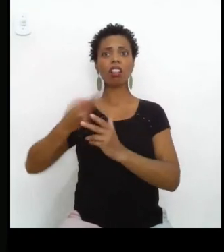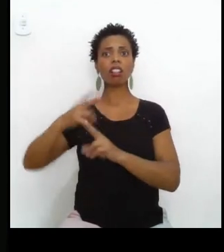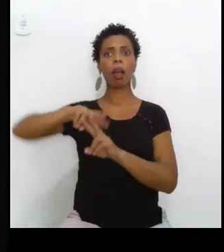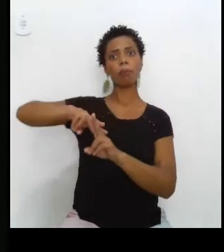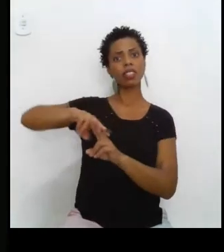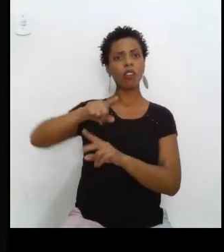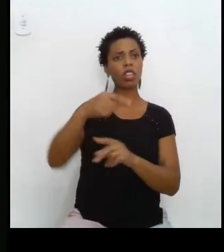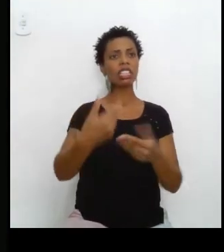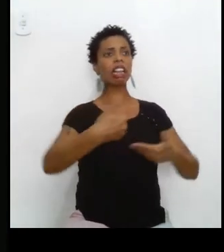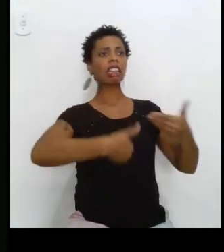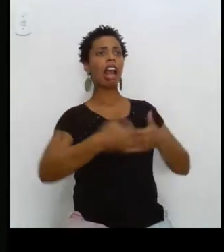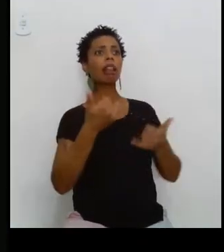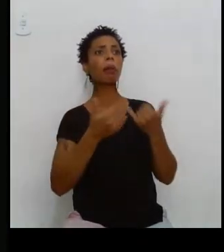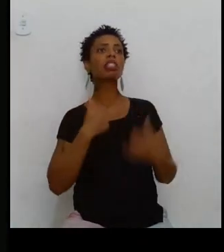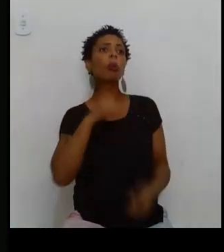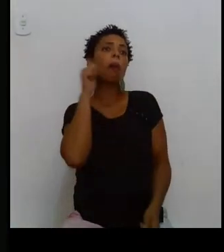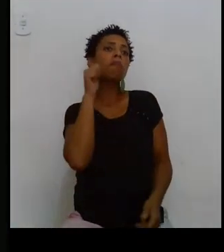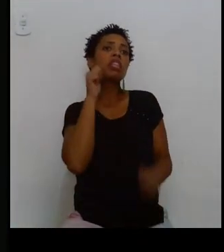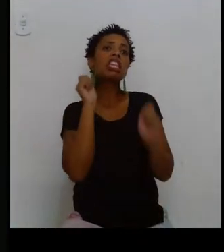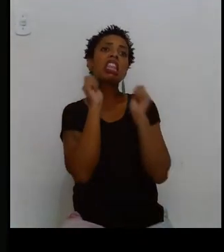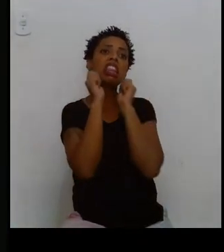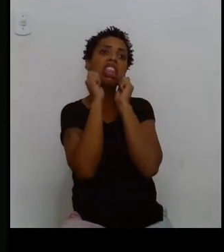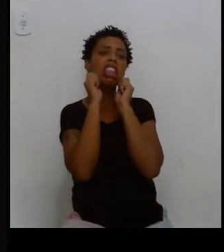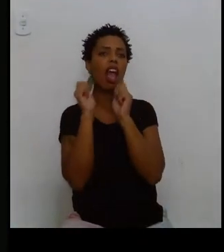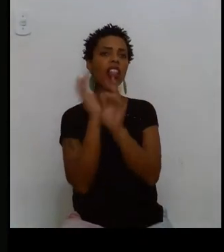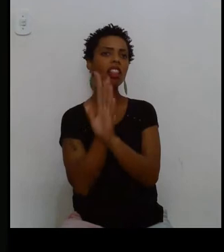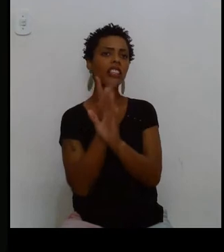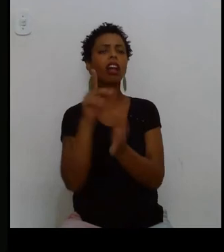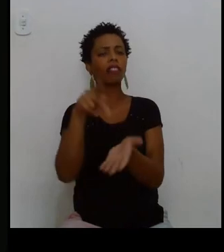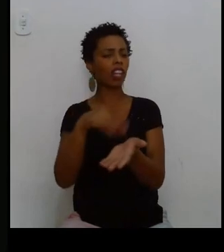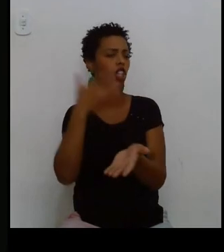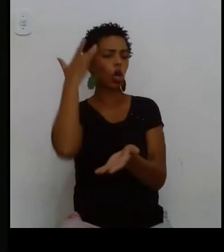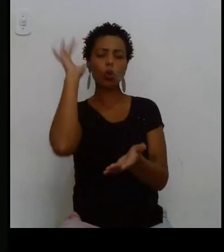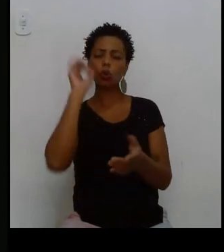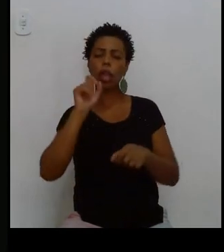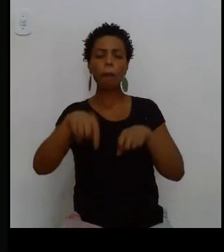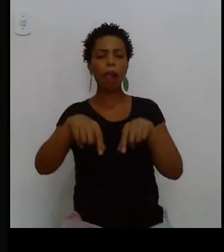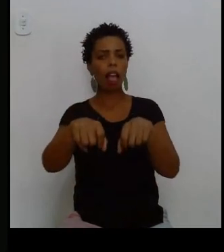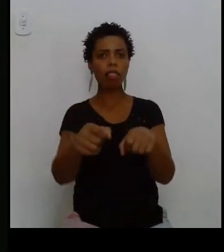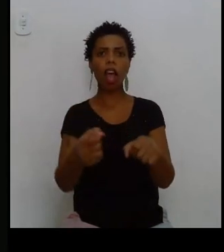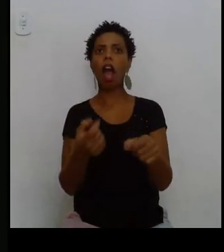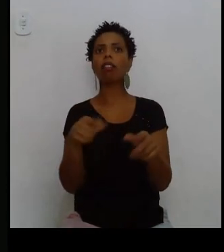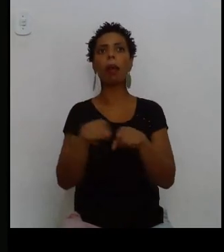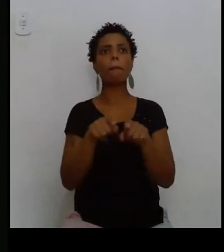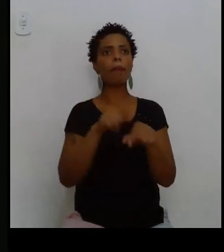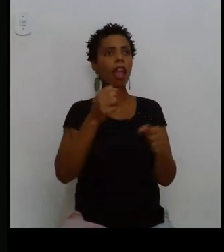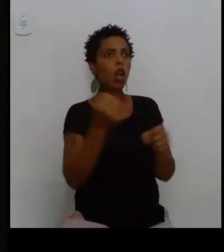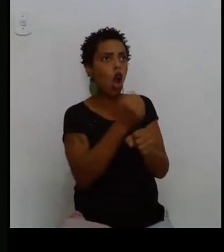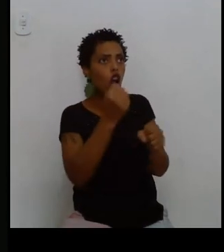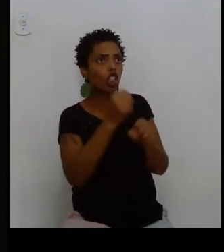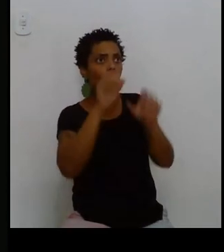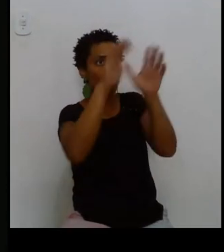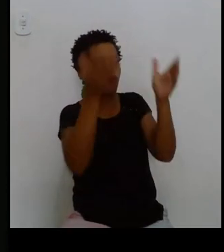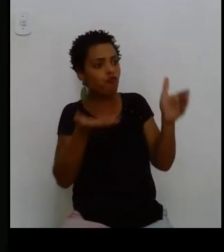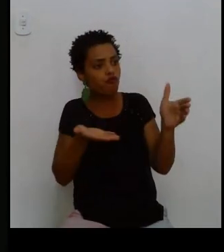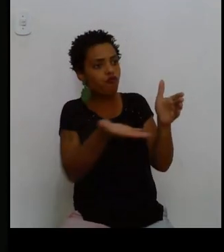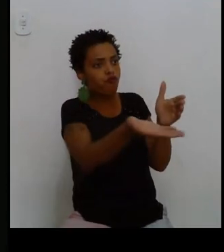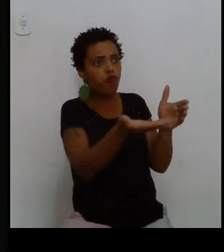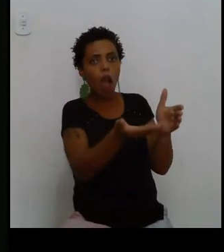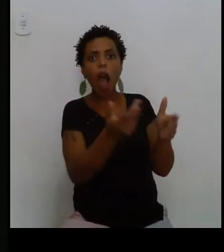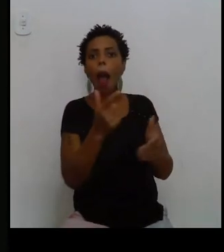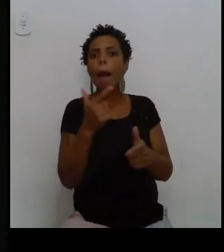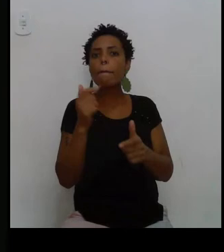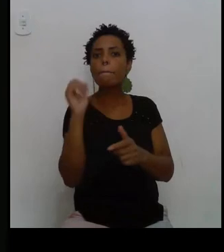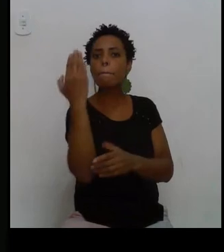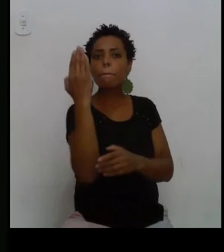menininha da cidade eu realmente não sei plantar em fazer um forno a lenha as vocês não sabem o que eu passei não